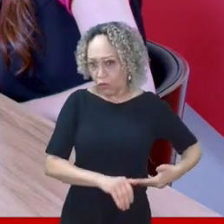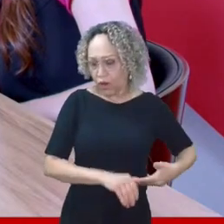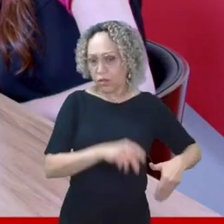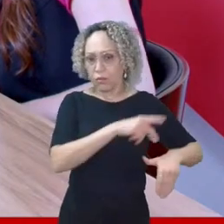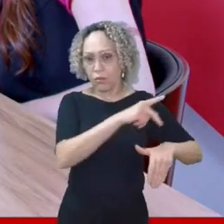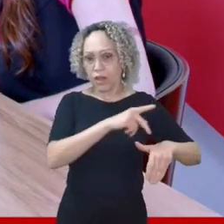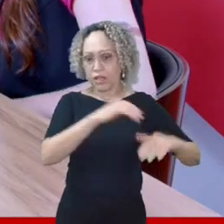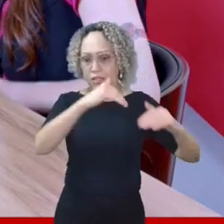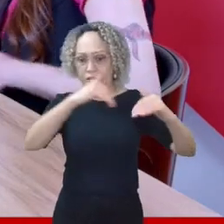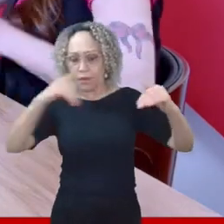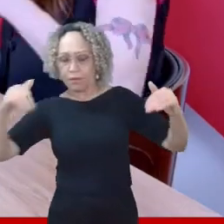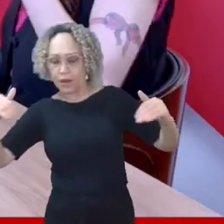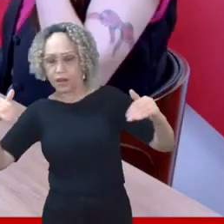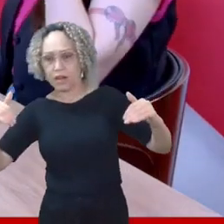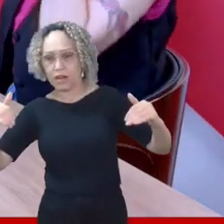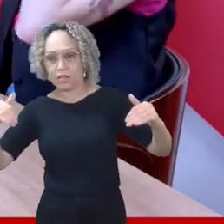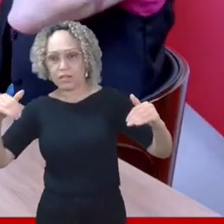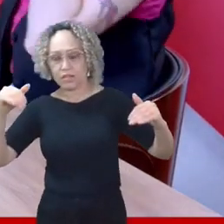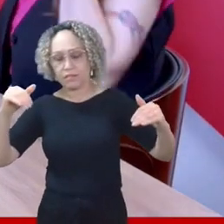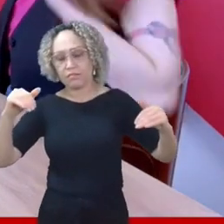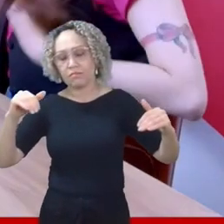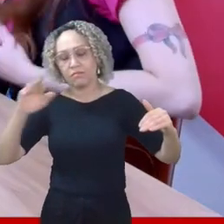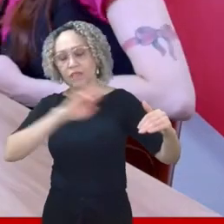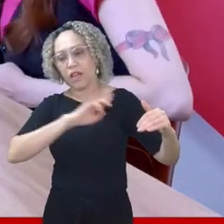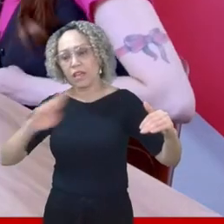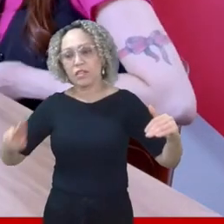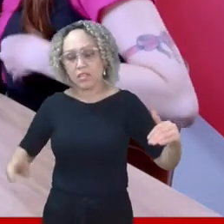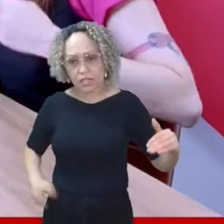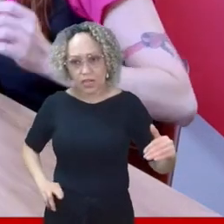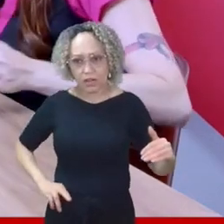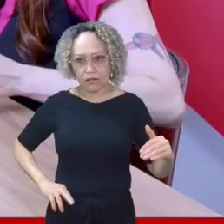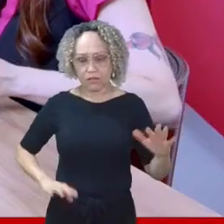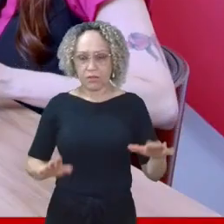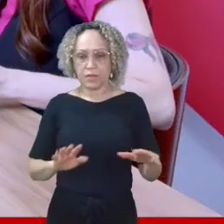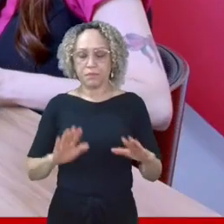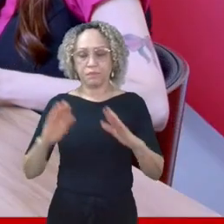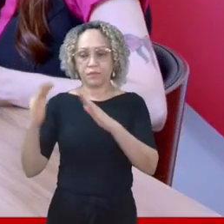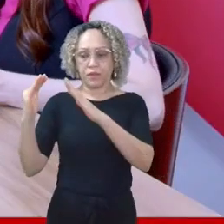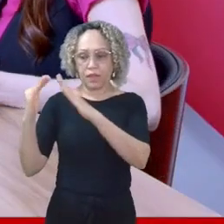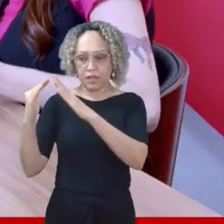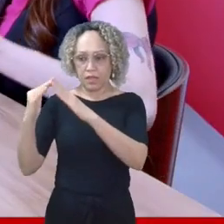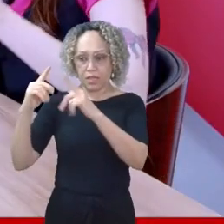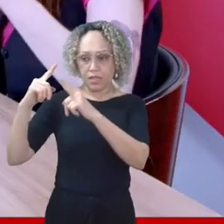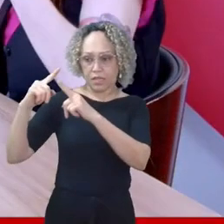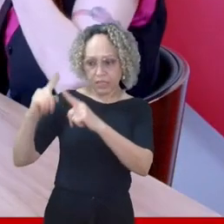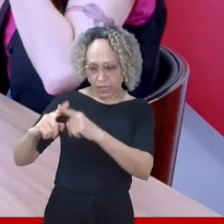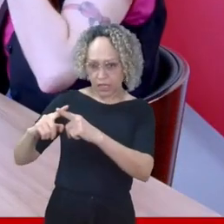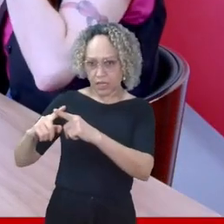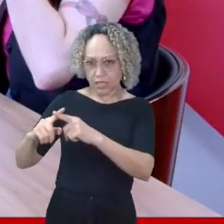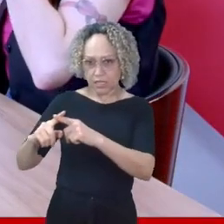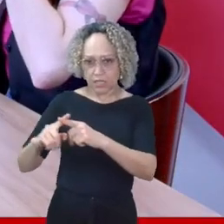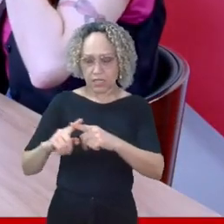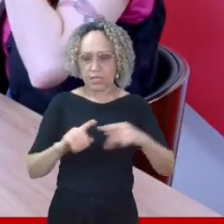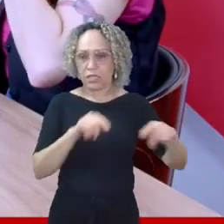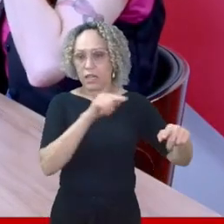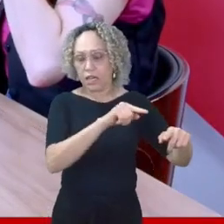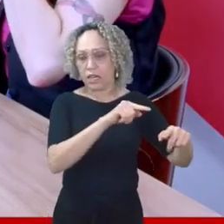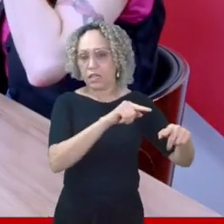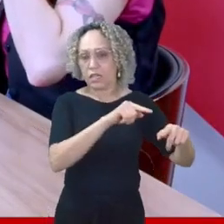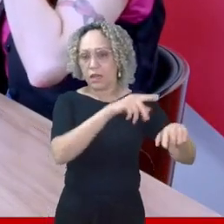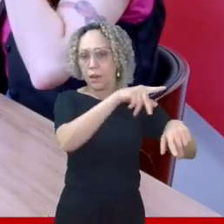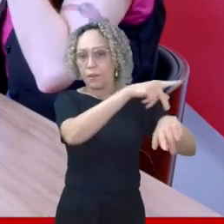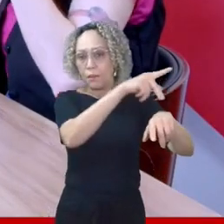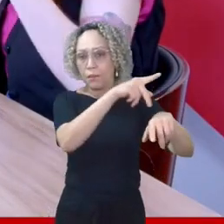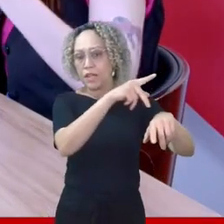que o Estado laico, ele vem para separar o Estado da Igreja e as interferências da Igreja nas ações do